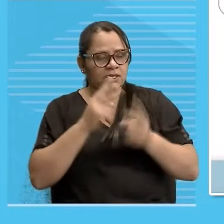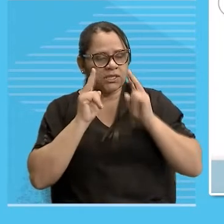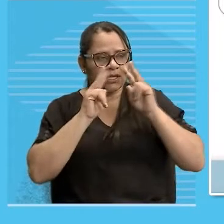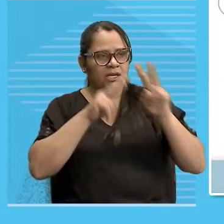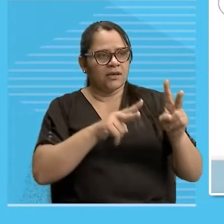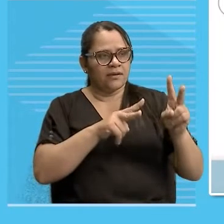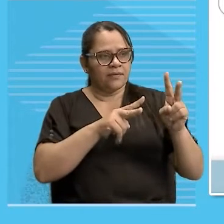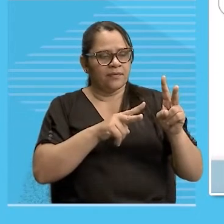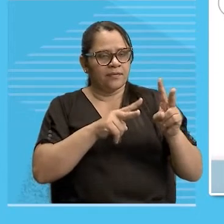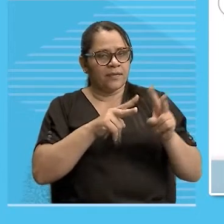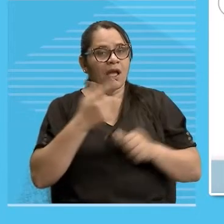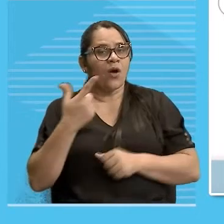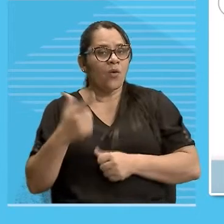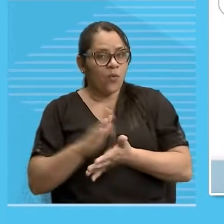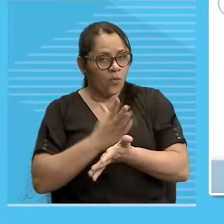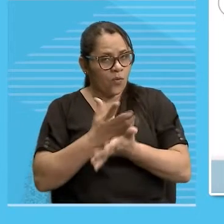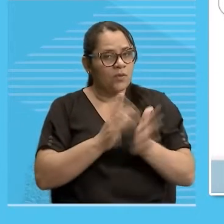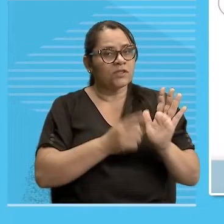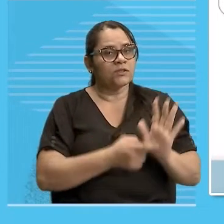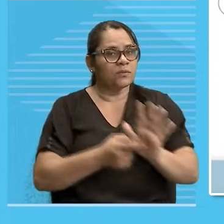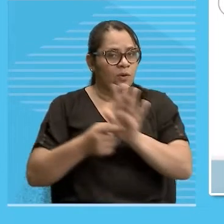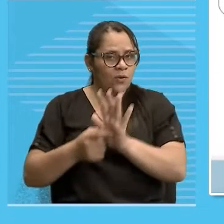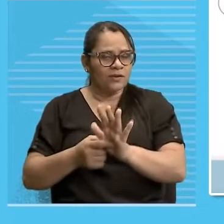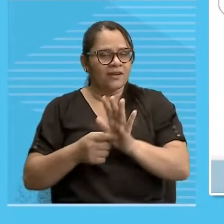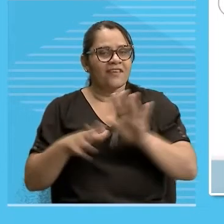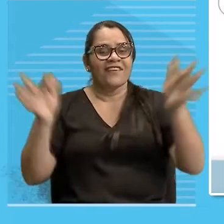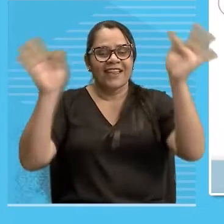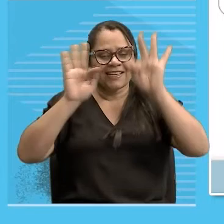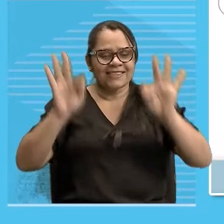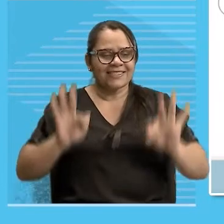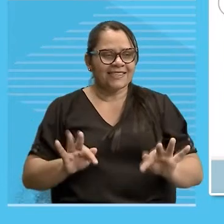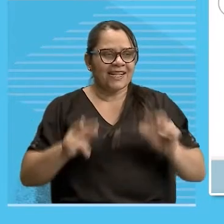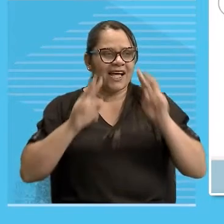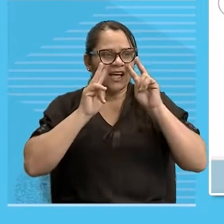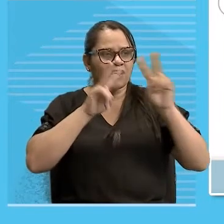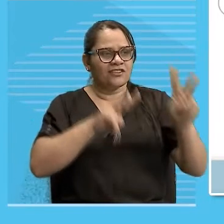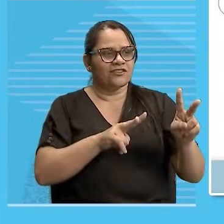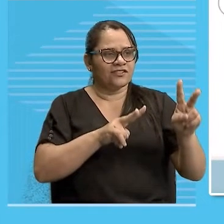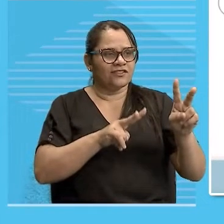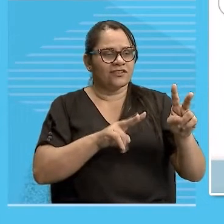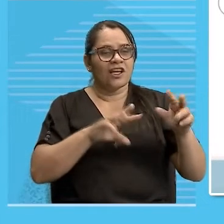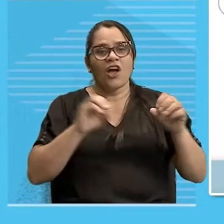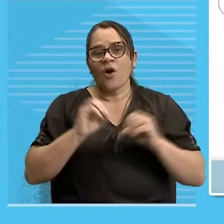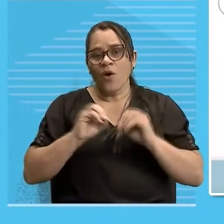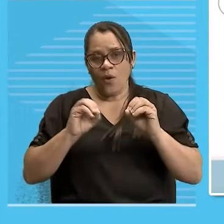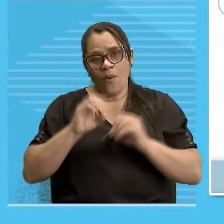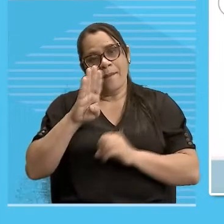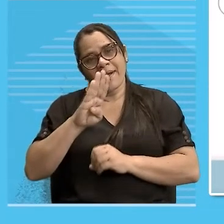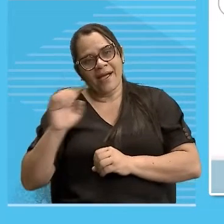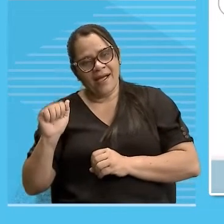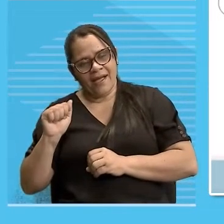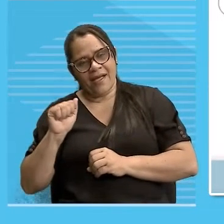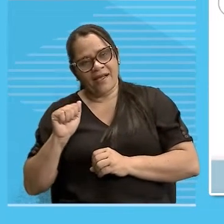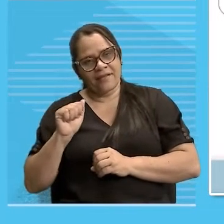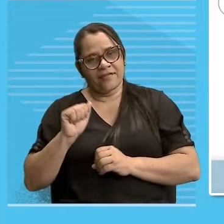Algumas trazem animação, dá no mesmo. Ah, oba, viva, eita! Você chega